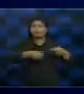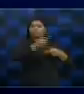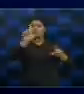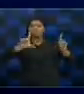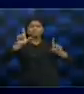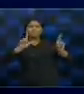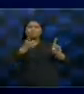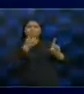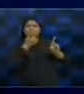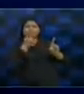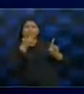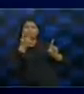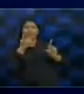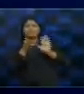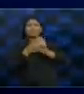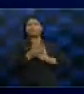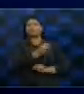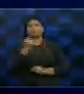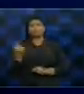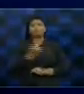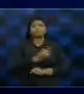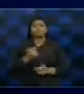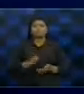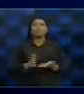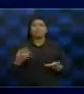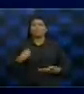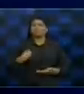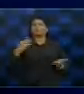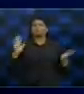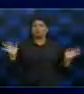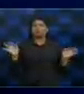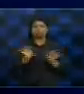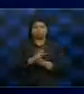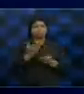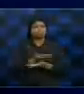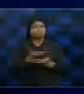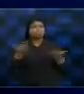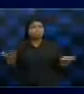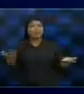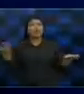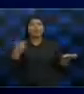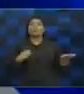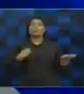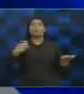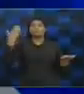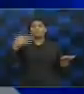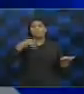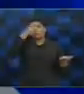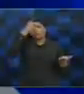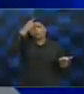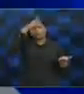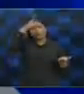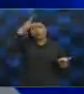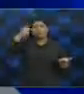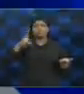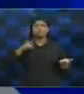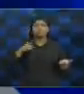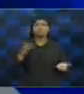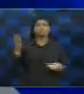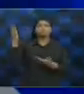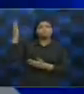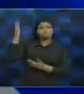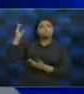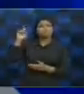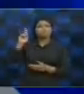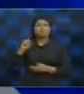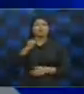de ideias. Já estão aqui posicionados no nosso estúdio o atual prefeito de Manaus, Arthur Virgílio Neto, da coligação